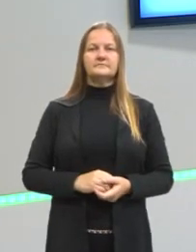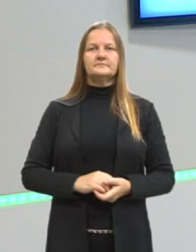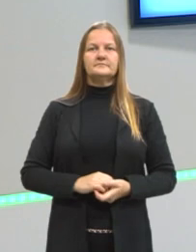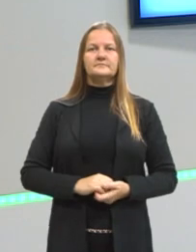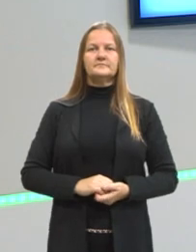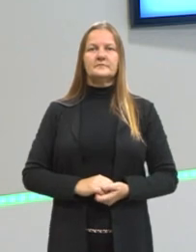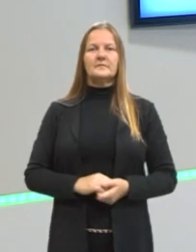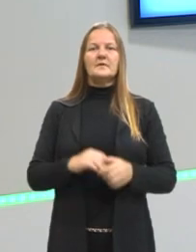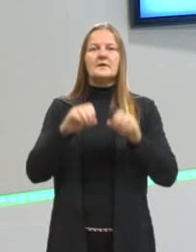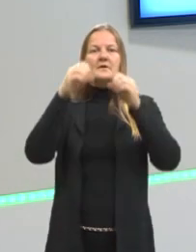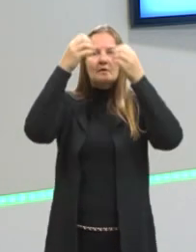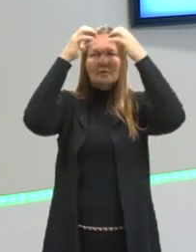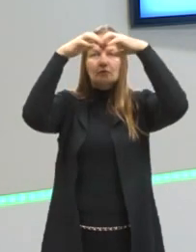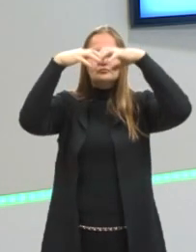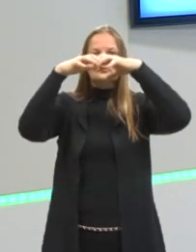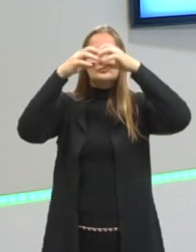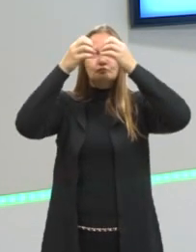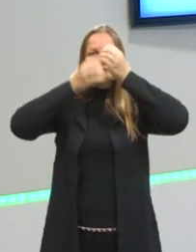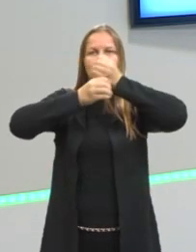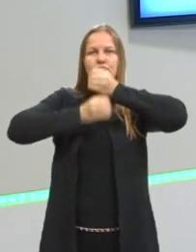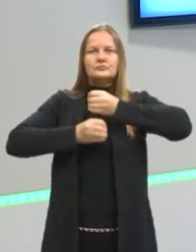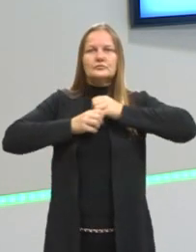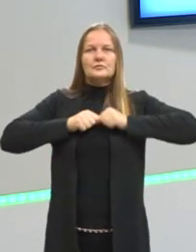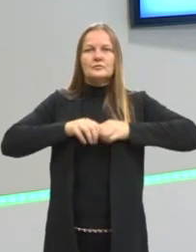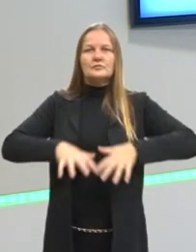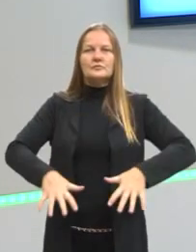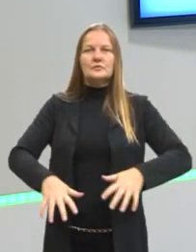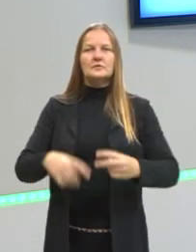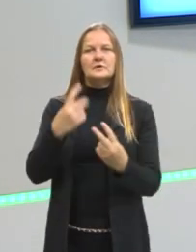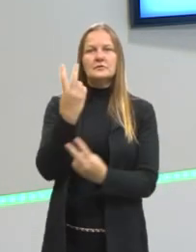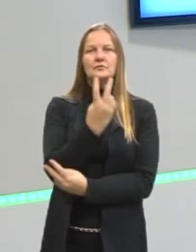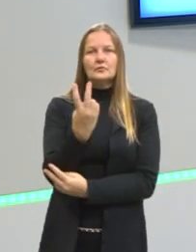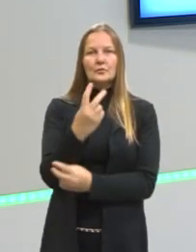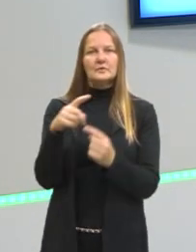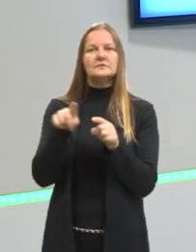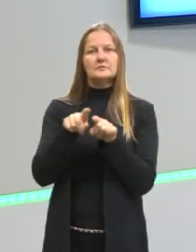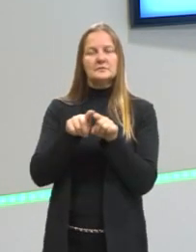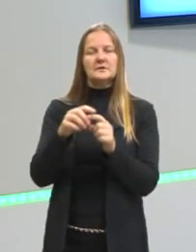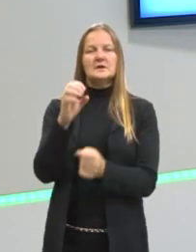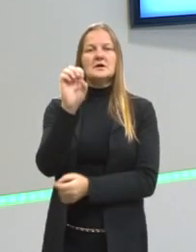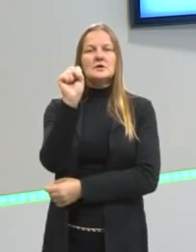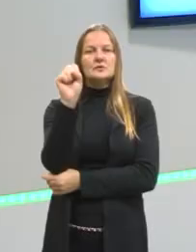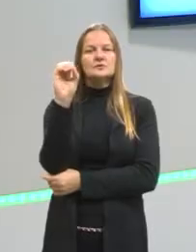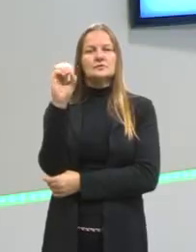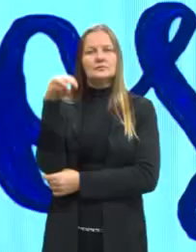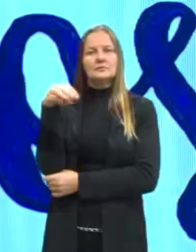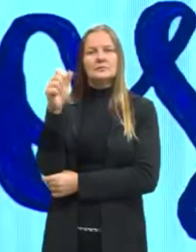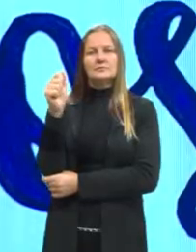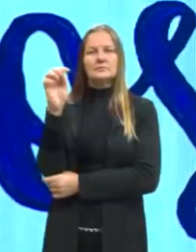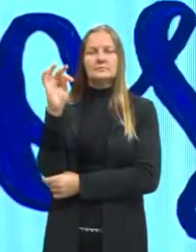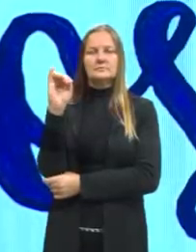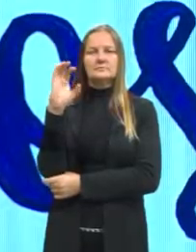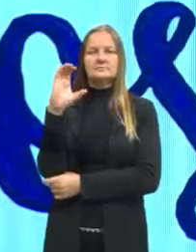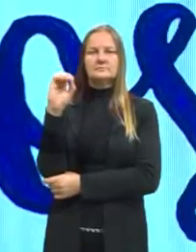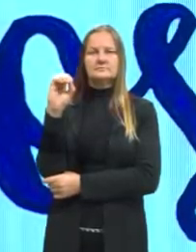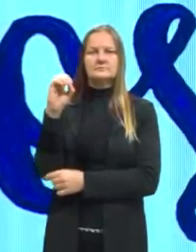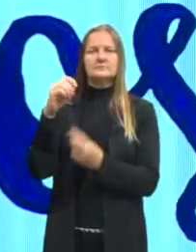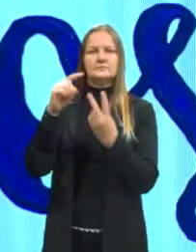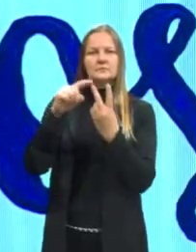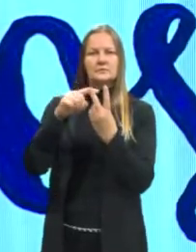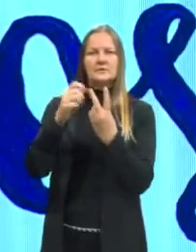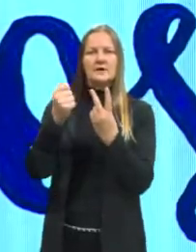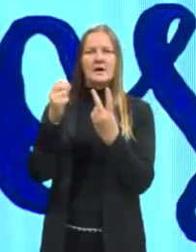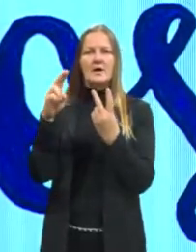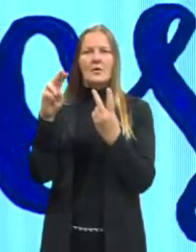e o sistema nervoso então também pode ser somático e autônomo o somático